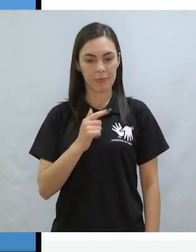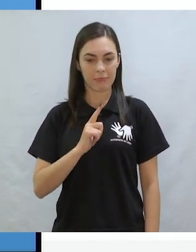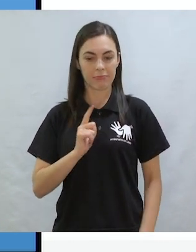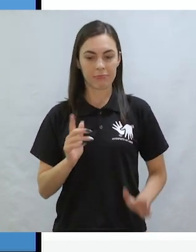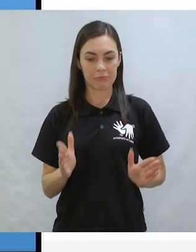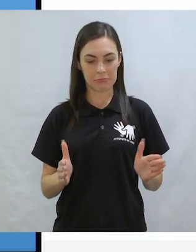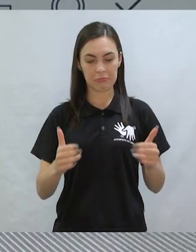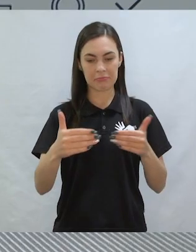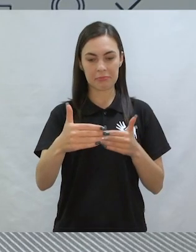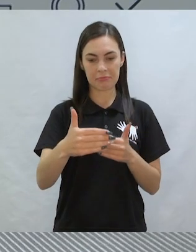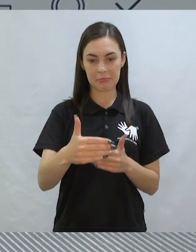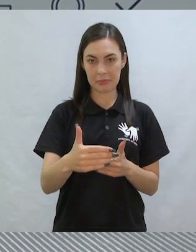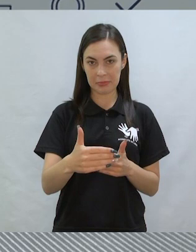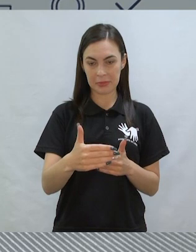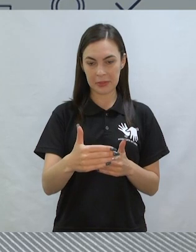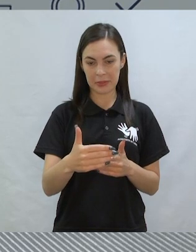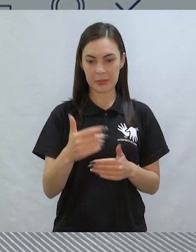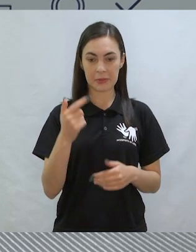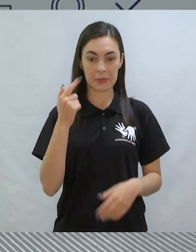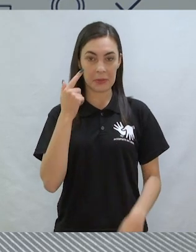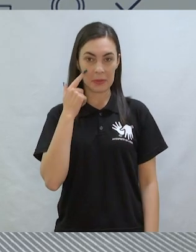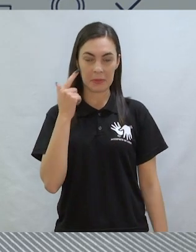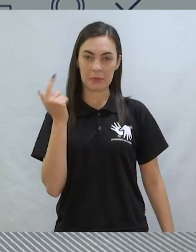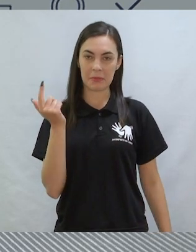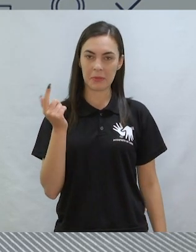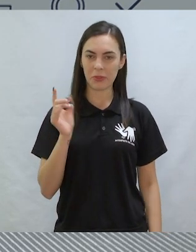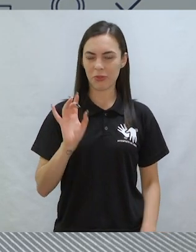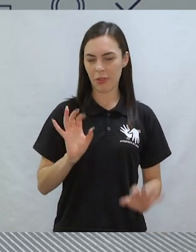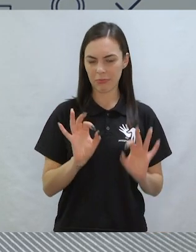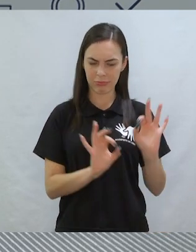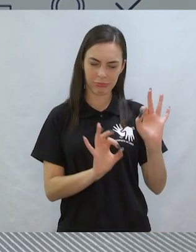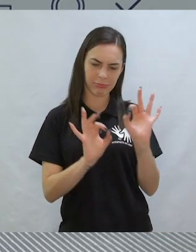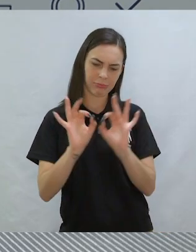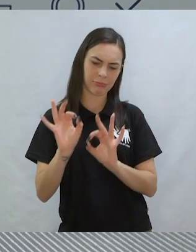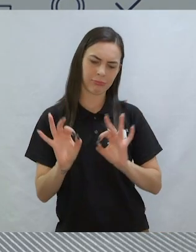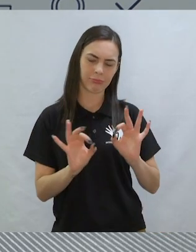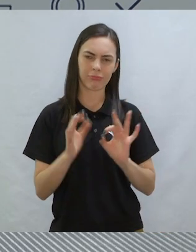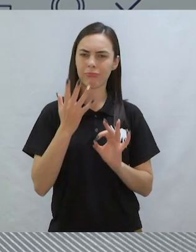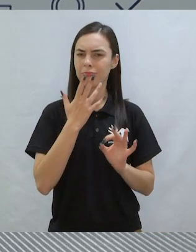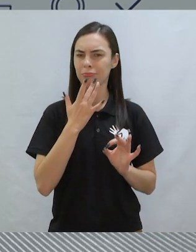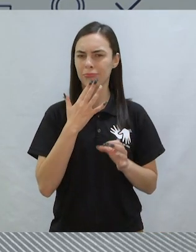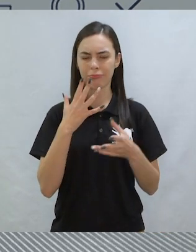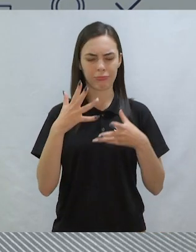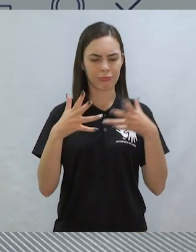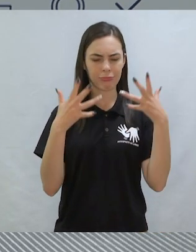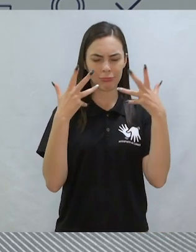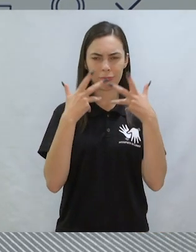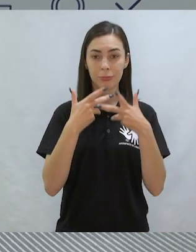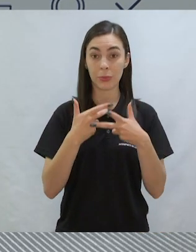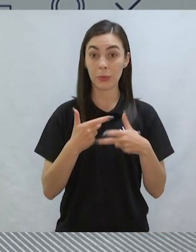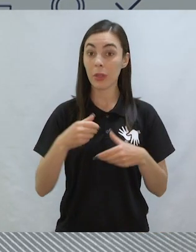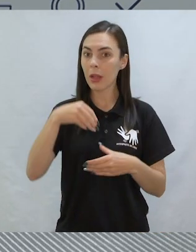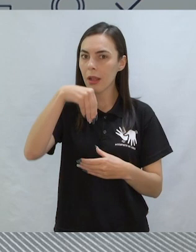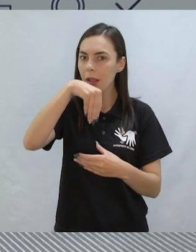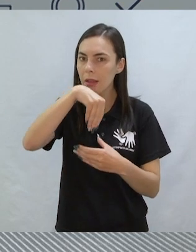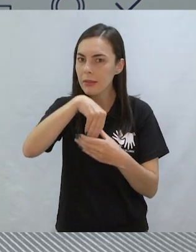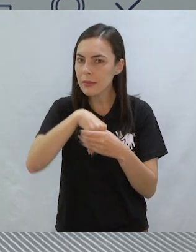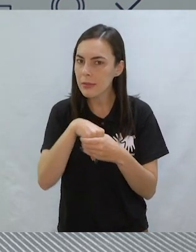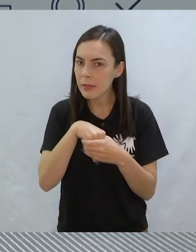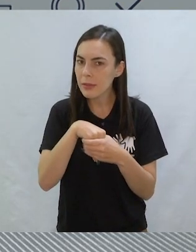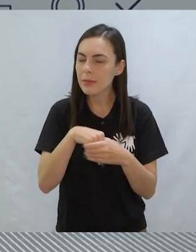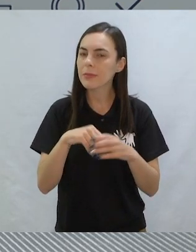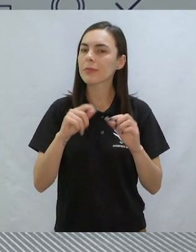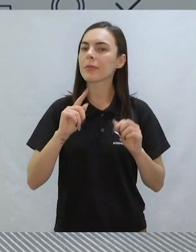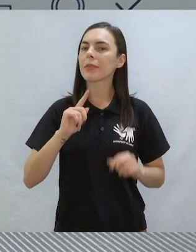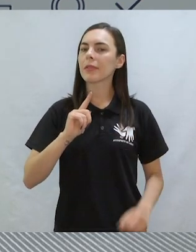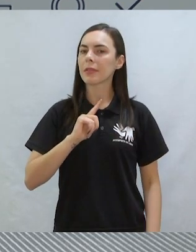professora trouxe uma caixa. A caixa, olhem só, eu procurei até enfeitar esta caixa. Porque dentro